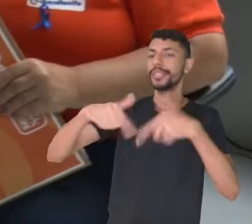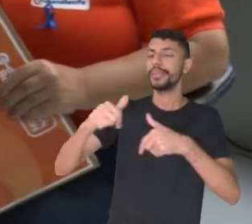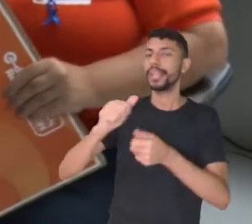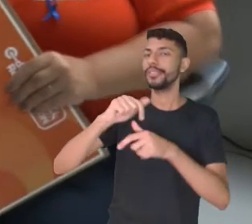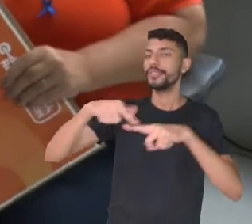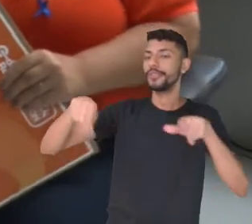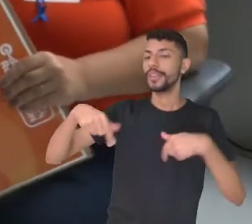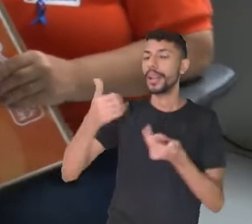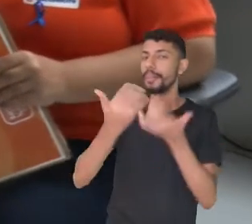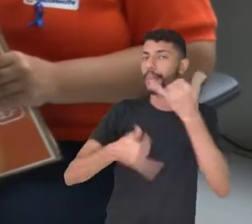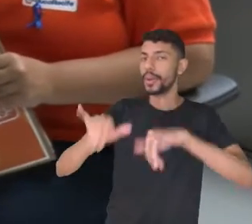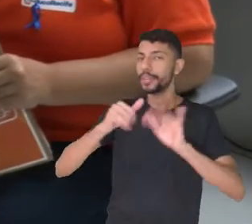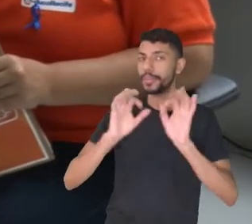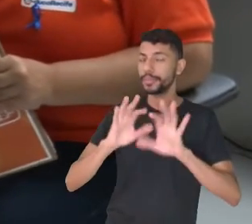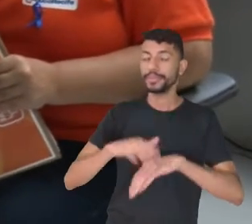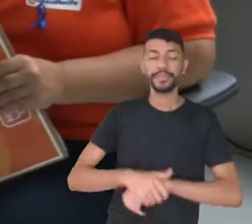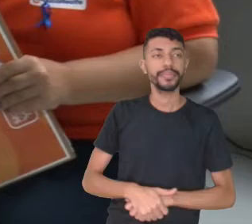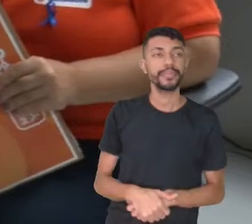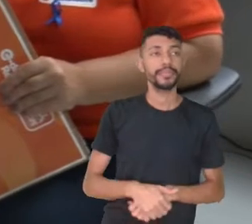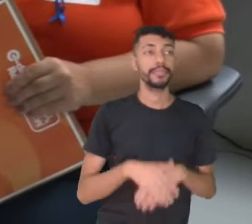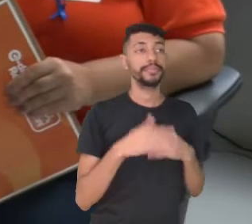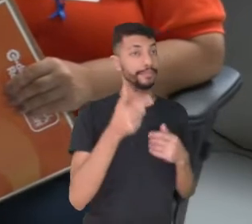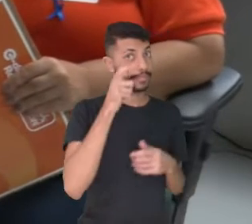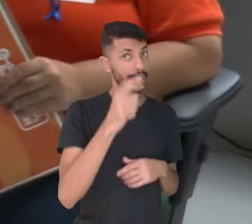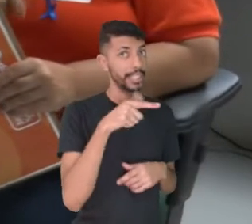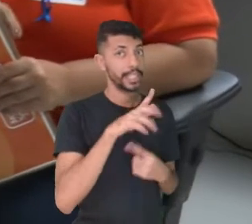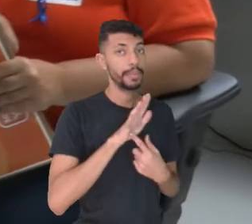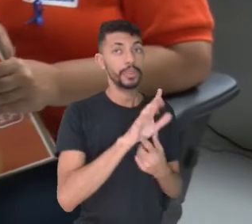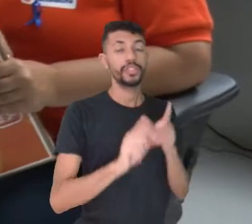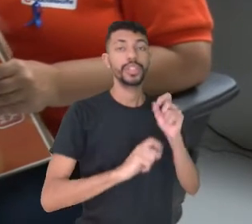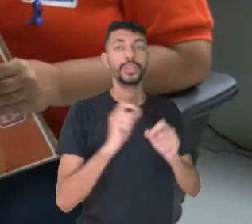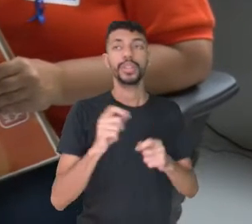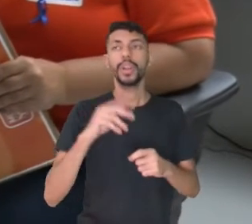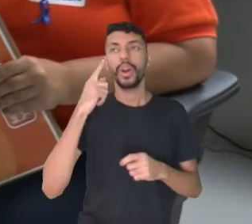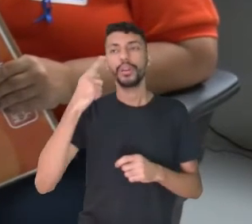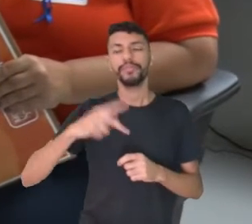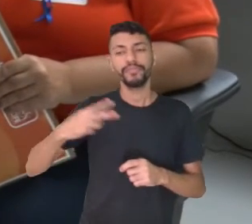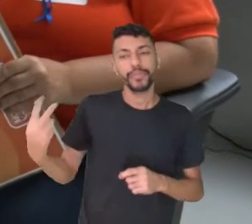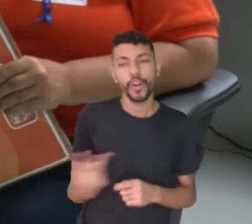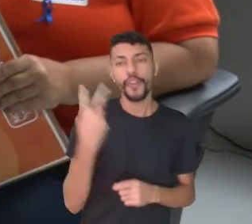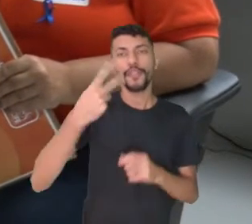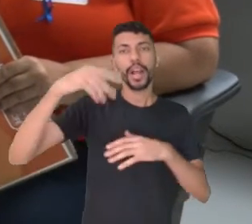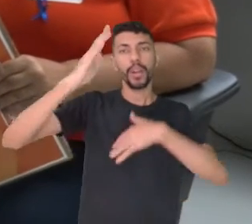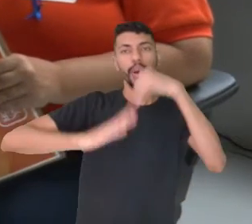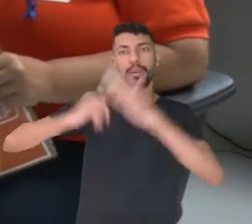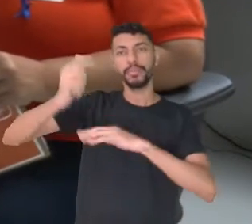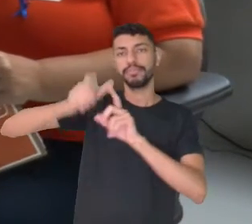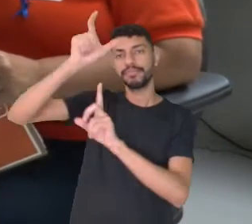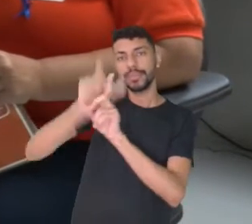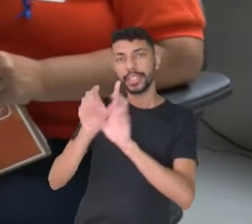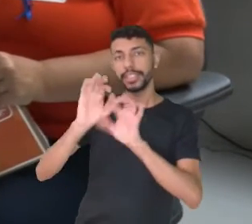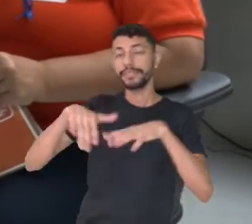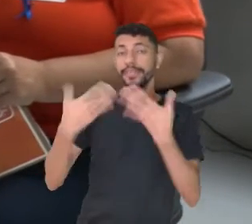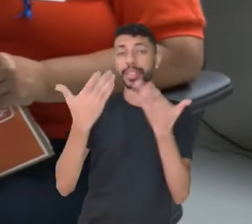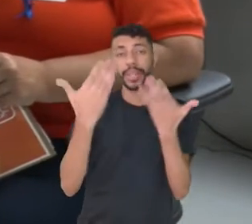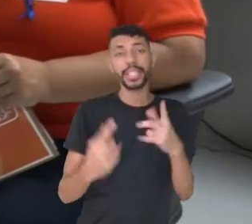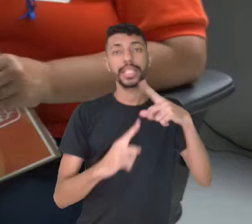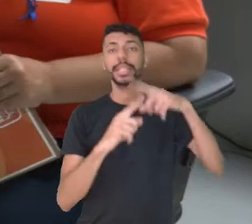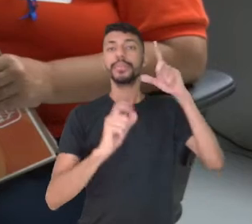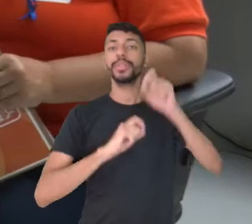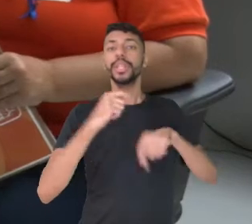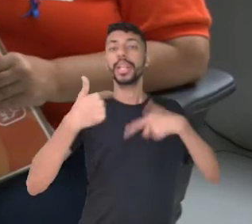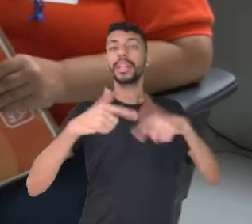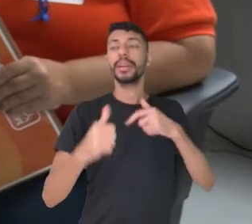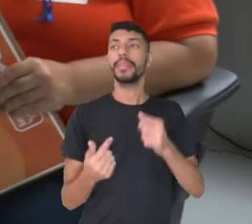É interessante, pessoal, que aqui ele está dando valor, né, ao profissional. Então, esse tipo de atividade que a máquina